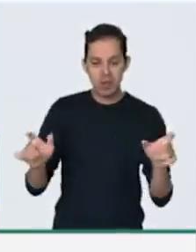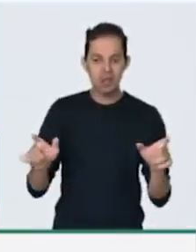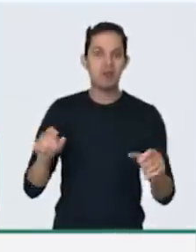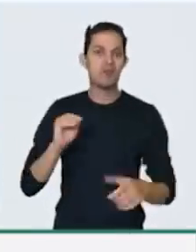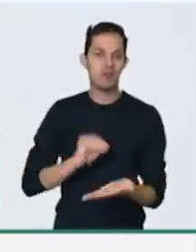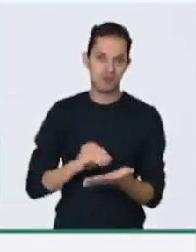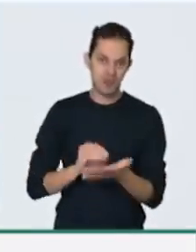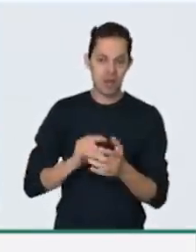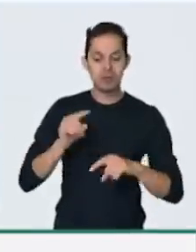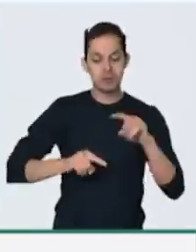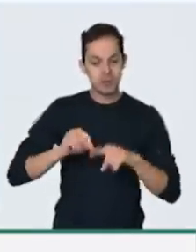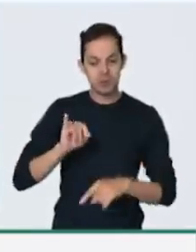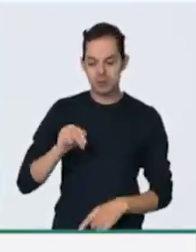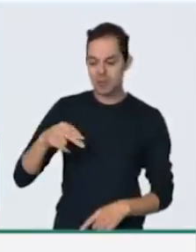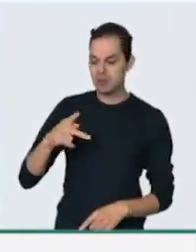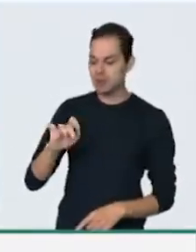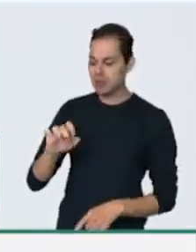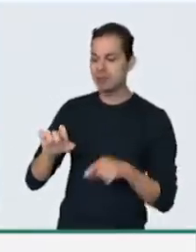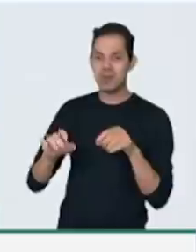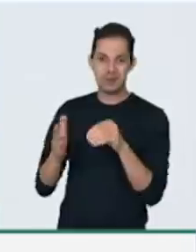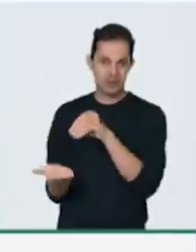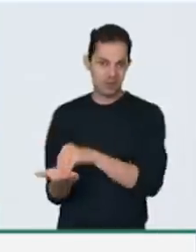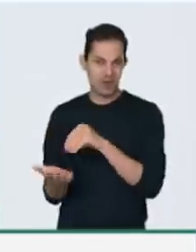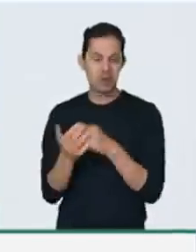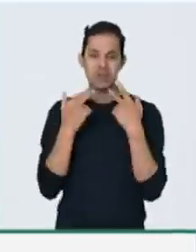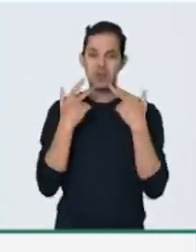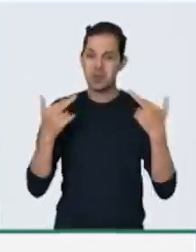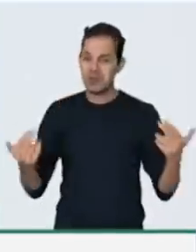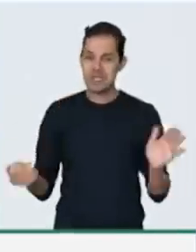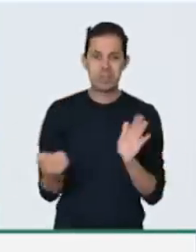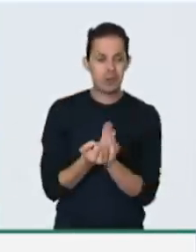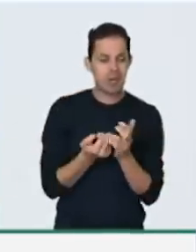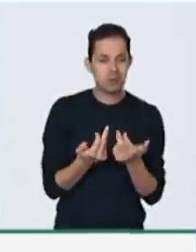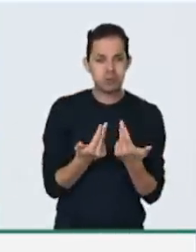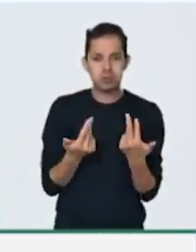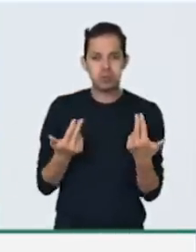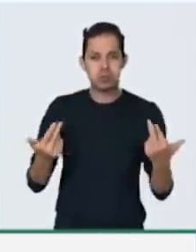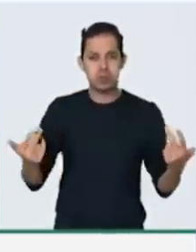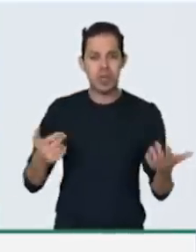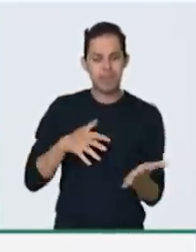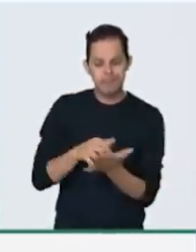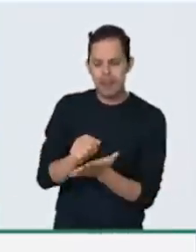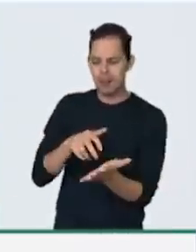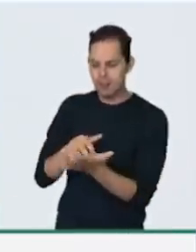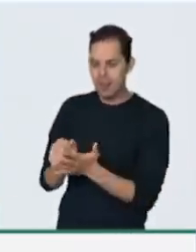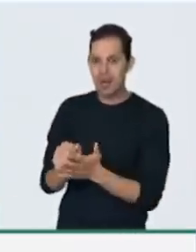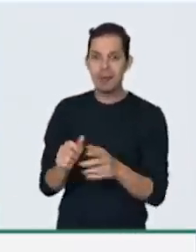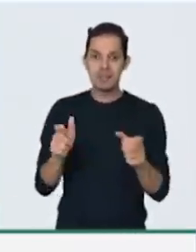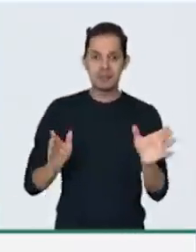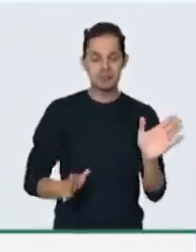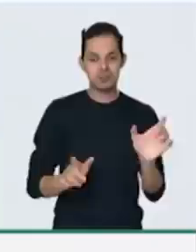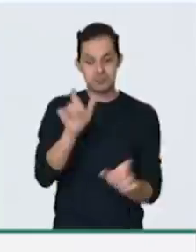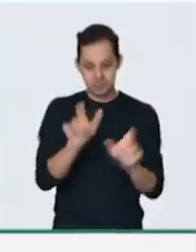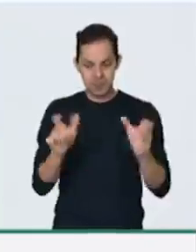falta instrumento para o INPE, né? Eles têm essa deficiência hoje, é muita inovação, é muita marca, é muito registro de patente para poucos servidores que vão fazer